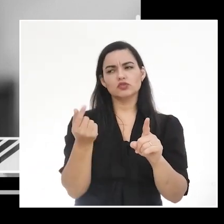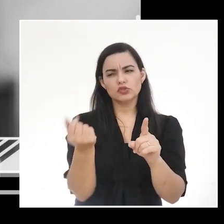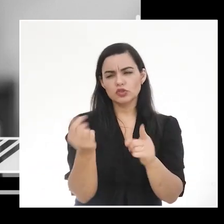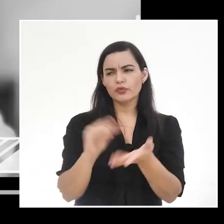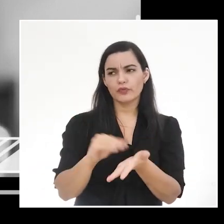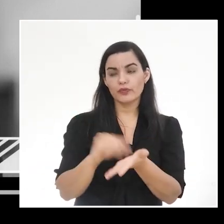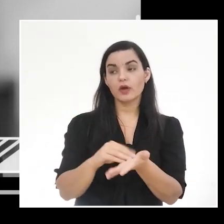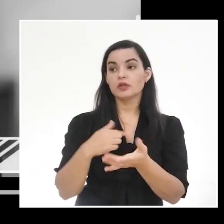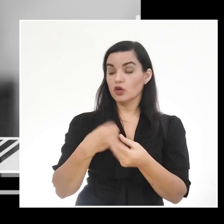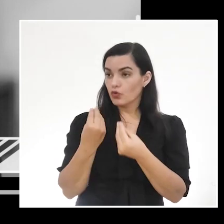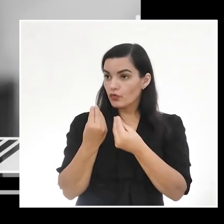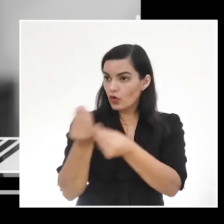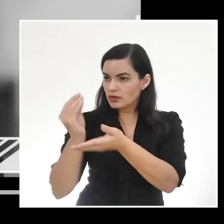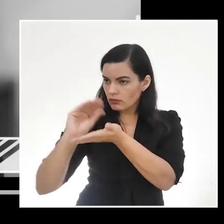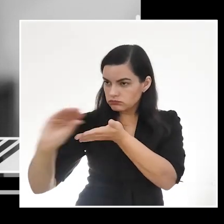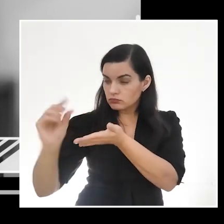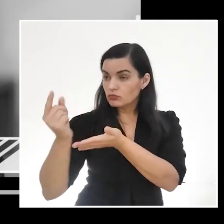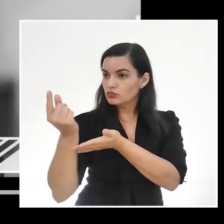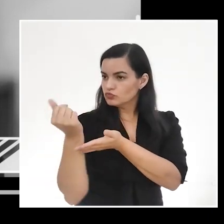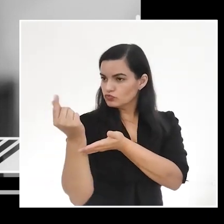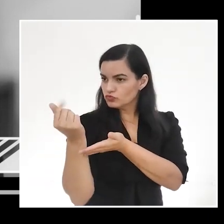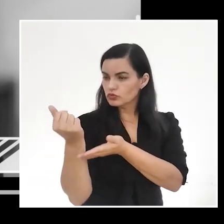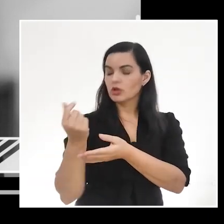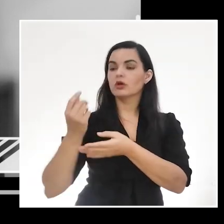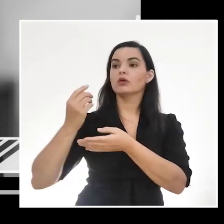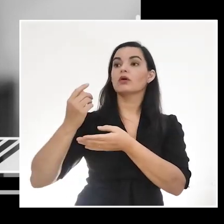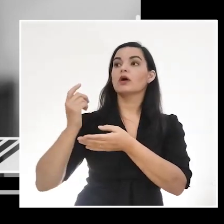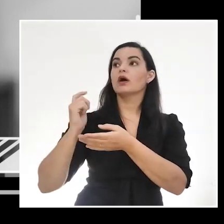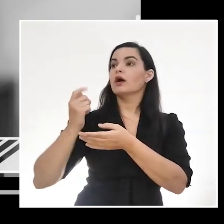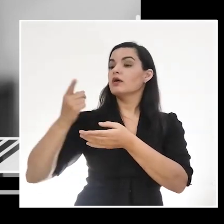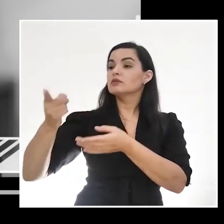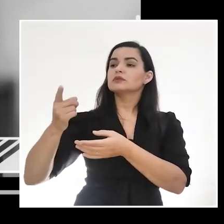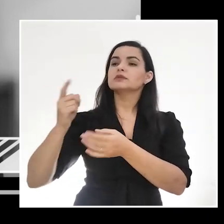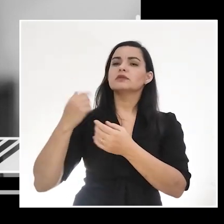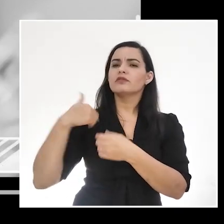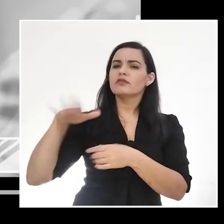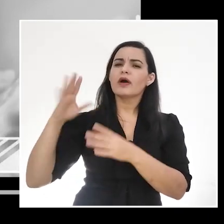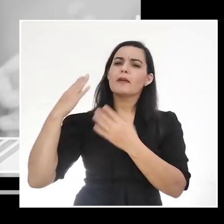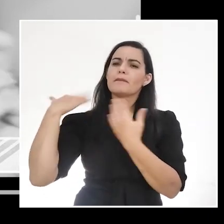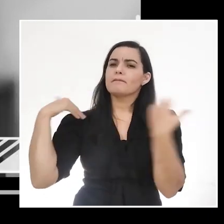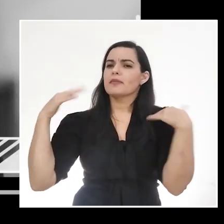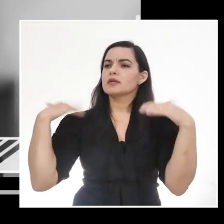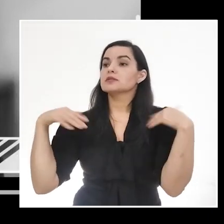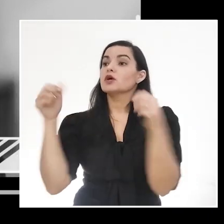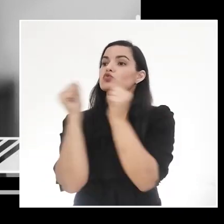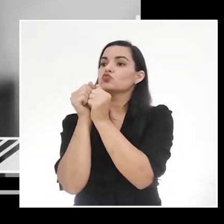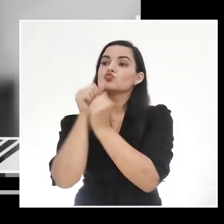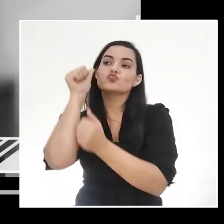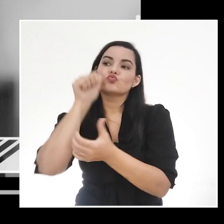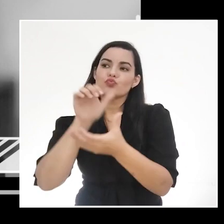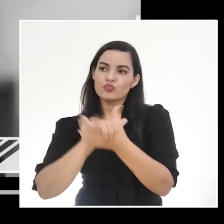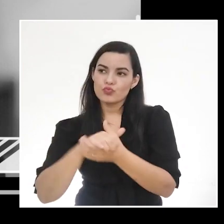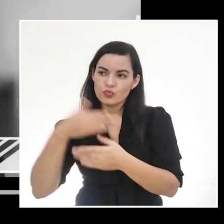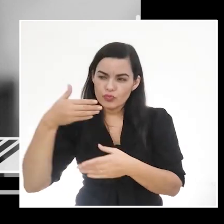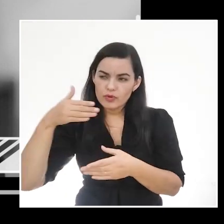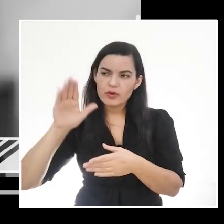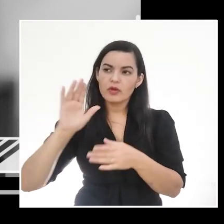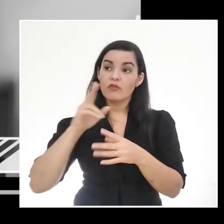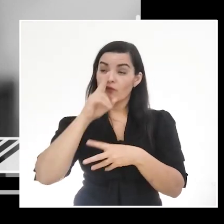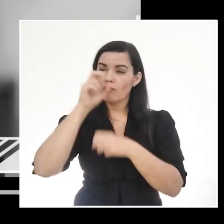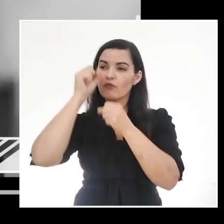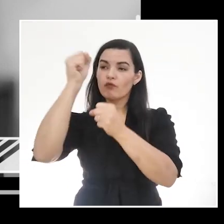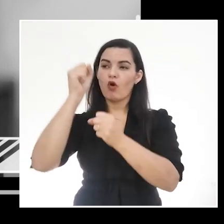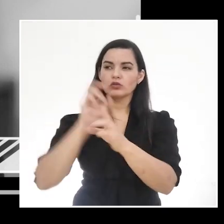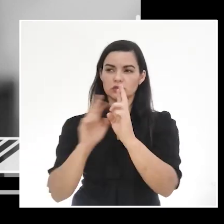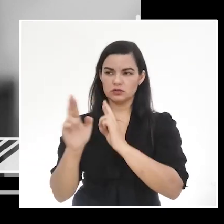disse: olha, eu sei que você anda apertado, então eu vou te dar um final de semana aqui numa região de águas quentes para